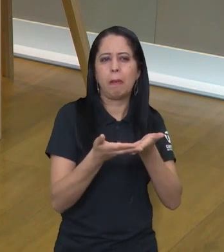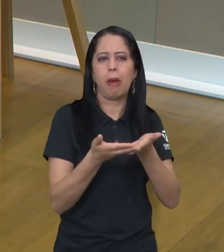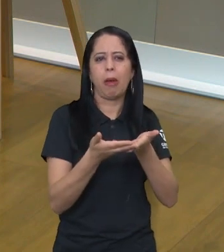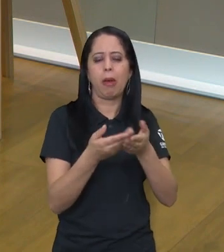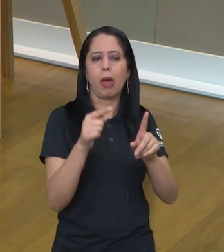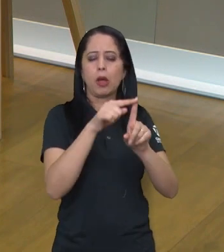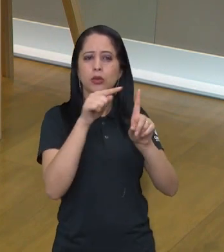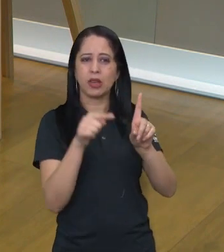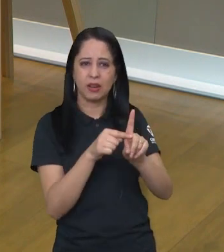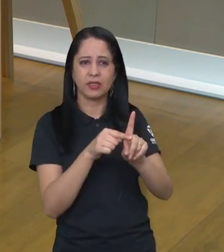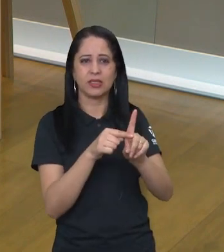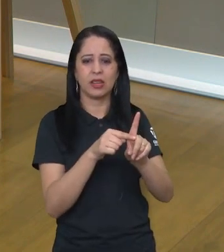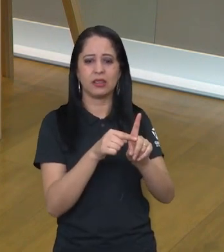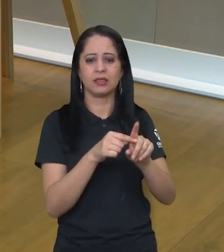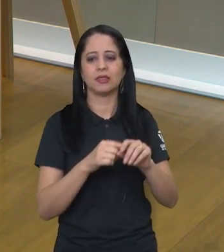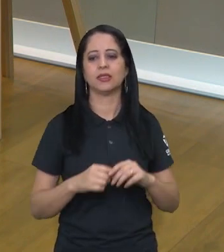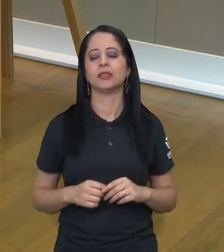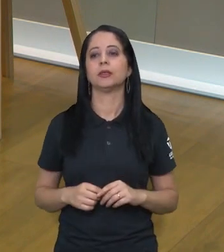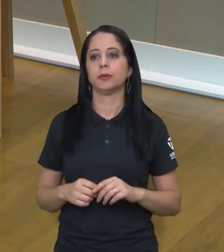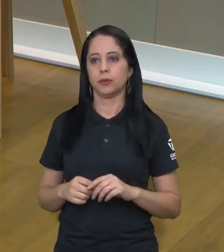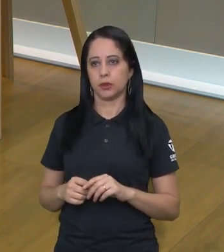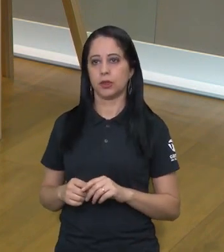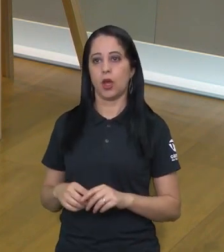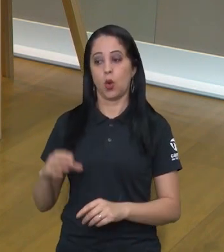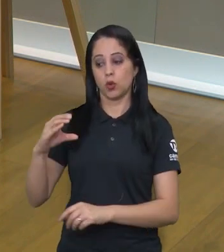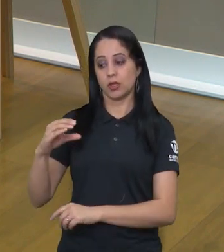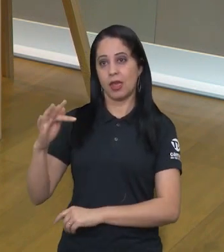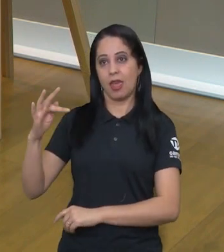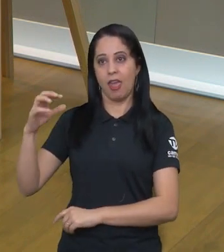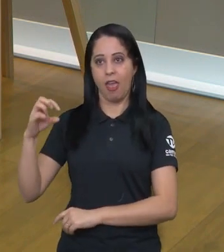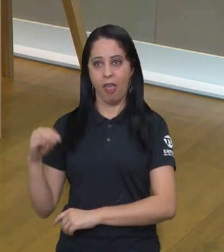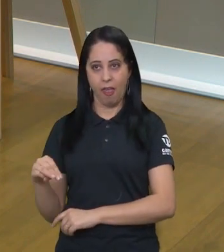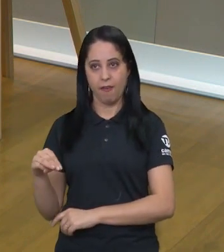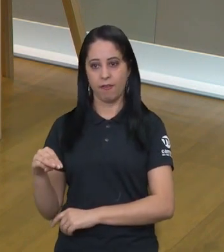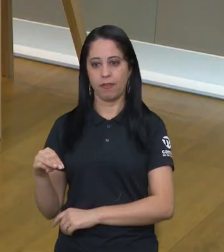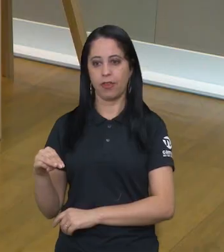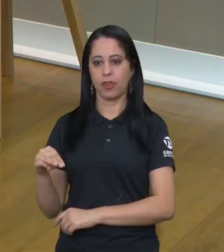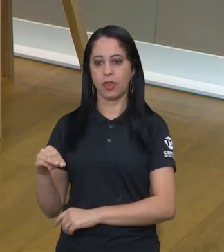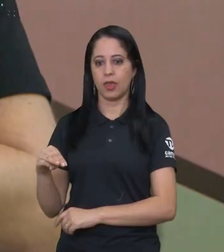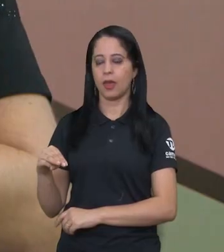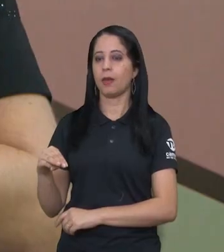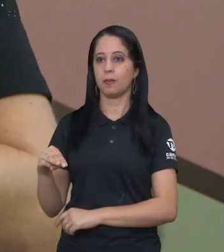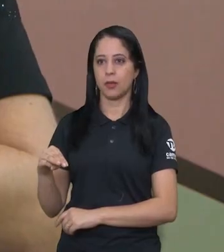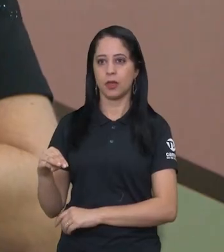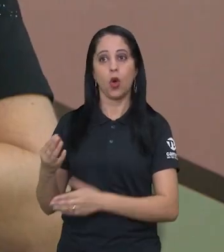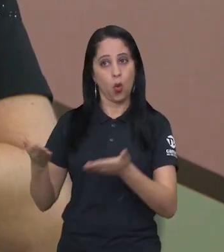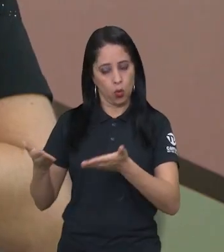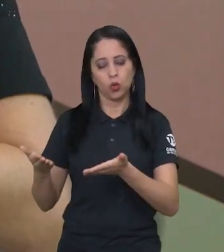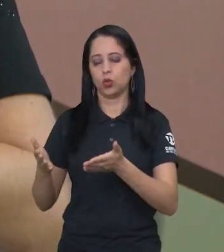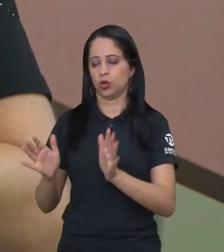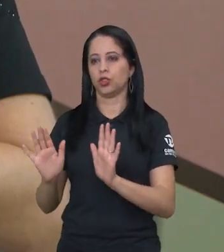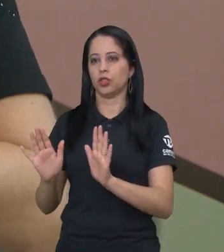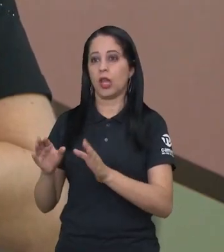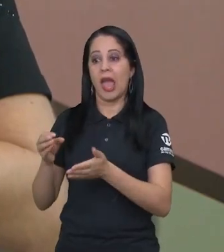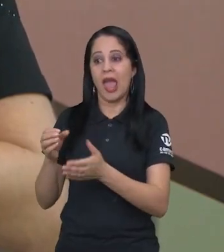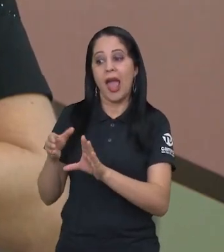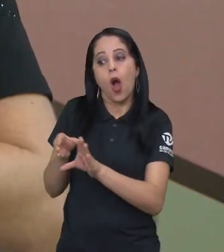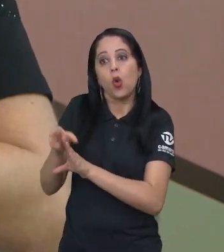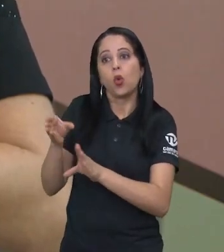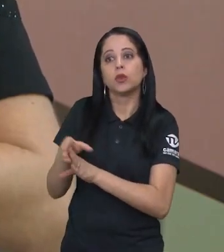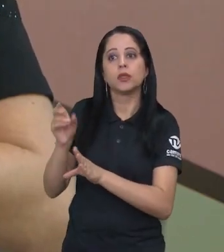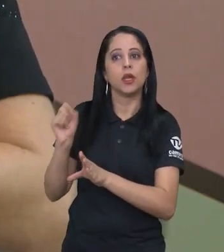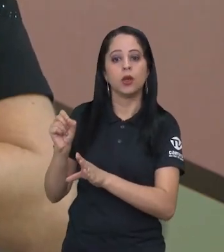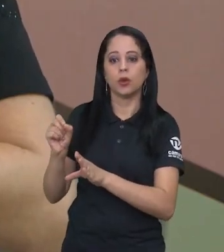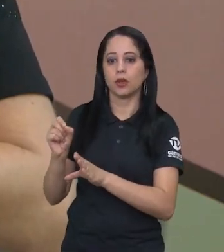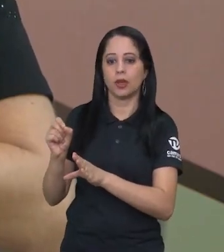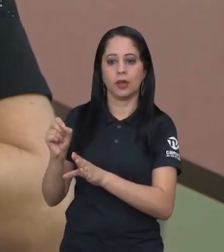qualquer outro tipo de tratamento? O CFM, ele obriga a não, hoje em dia, né, o CFM ele diz